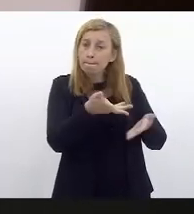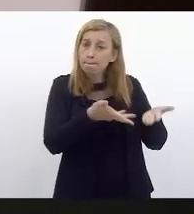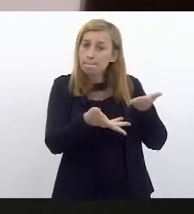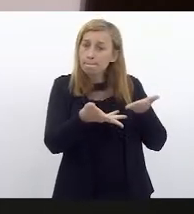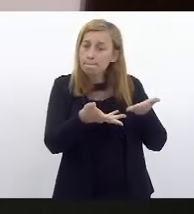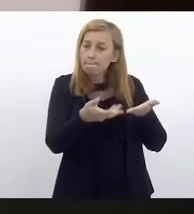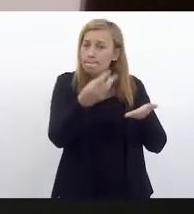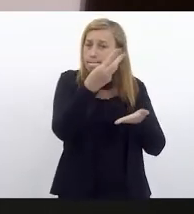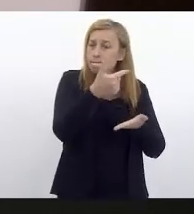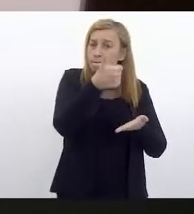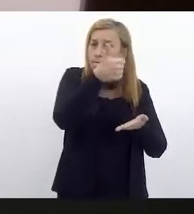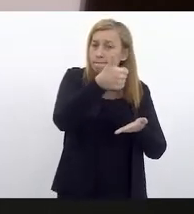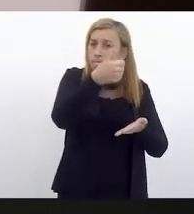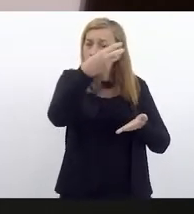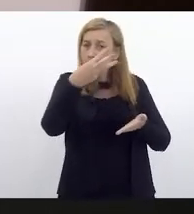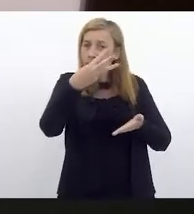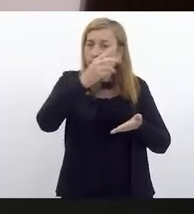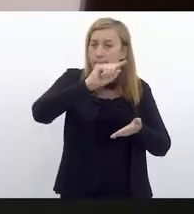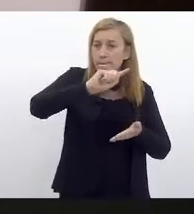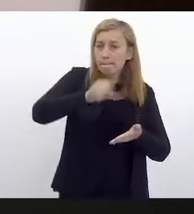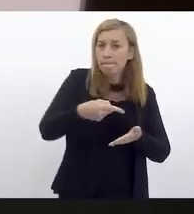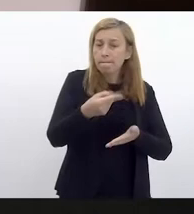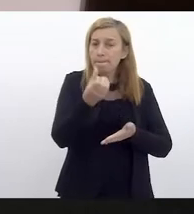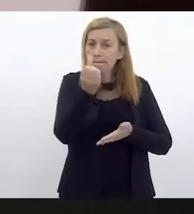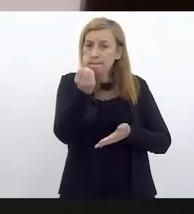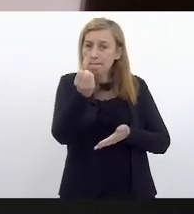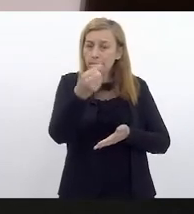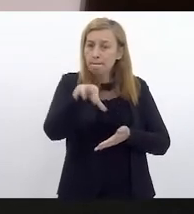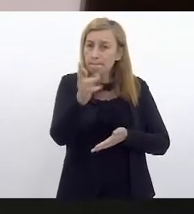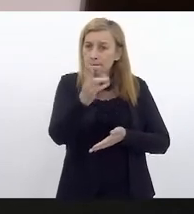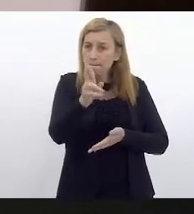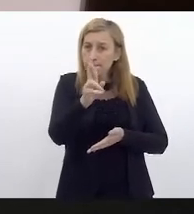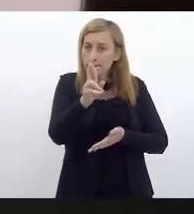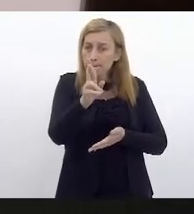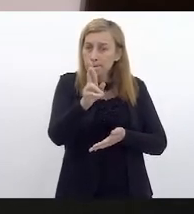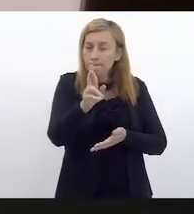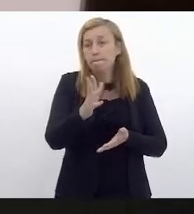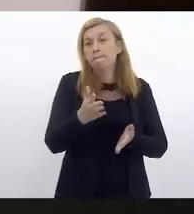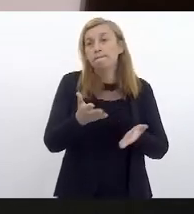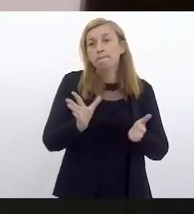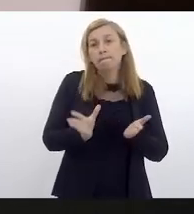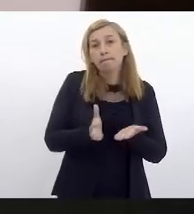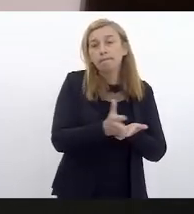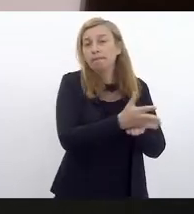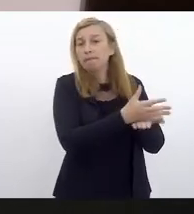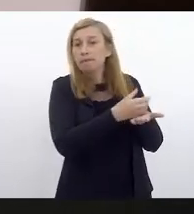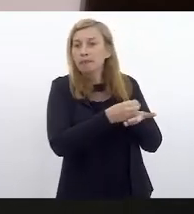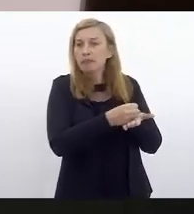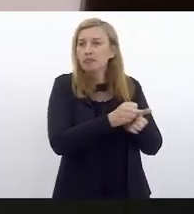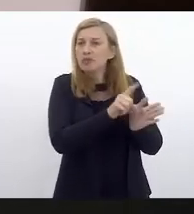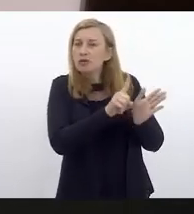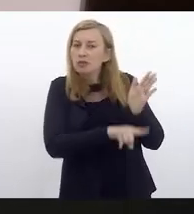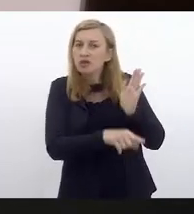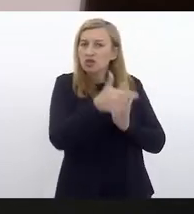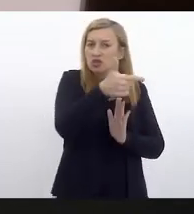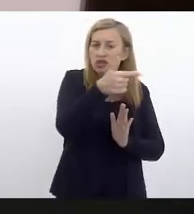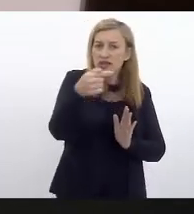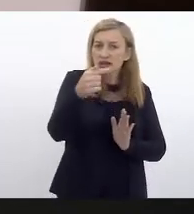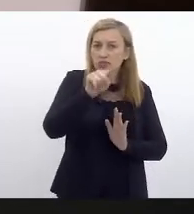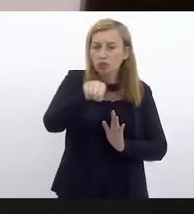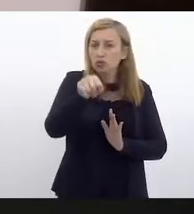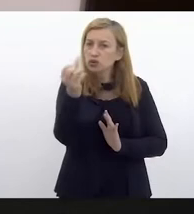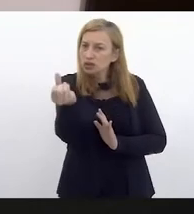aproximadamente 13,6 bilhões de reais, e como nós não haríamos arrecadar menos de